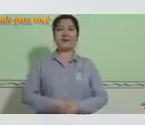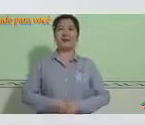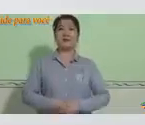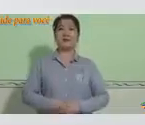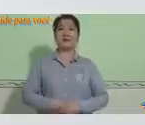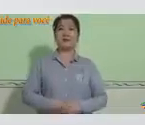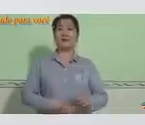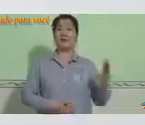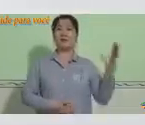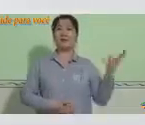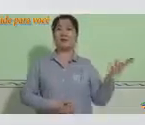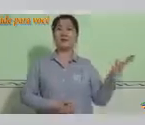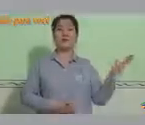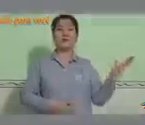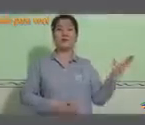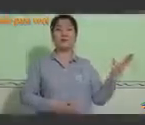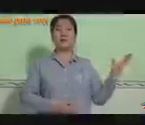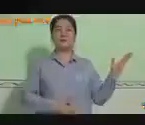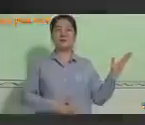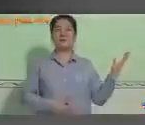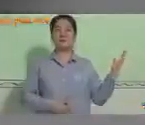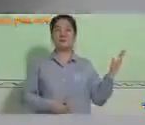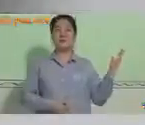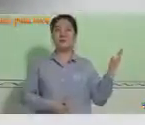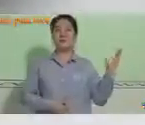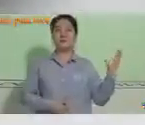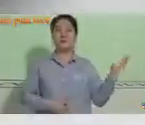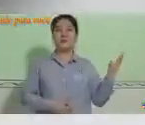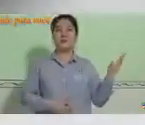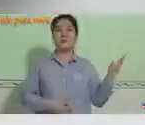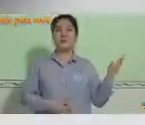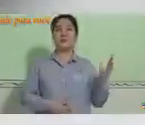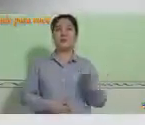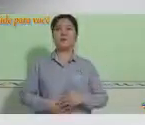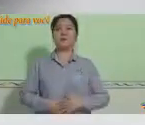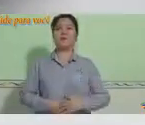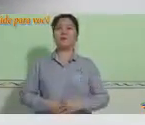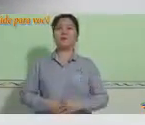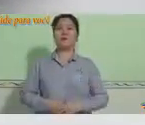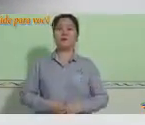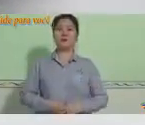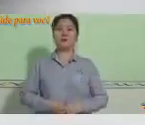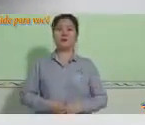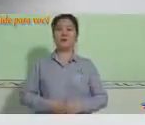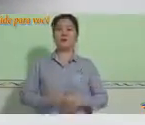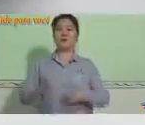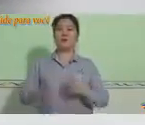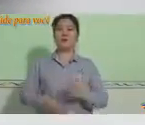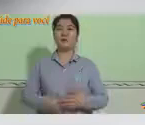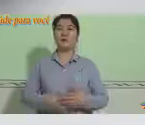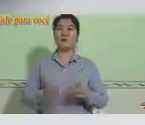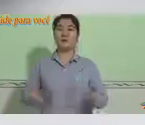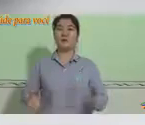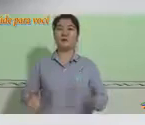cujos ovos podem ser liberados nas fezes de cães e gatos, que eclodem no zoológico e liberam as larvas, que podem facilmente entrar na